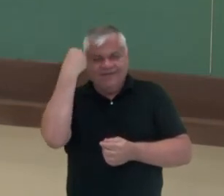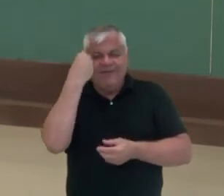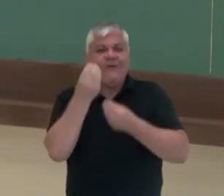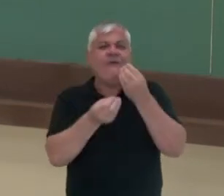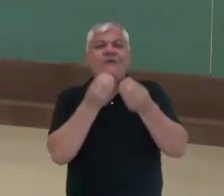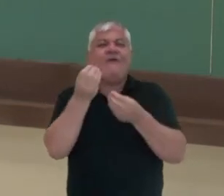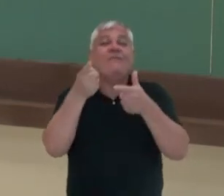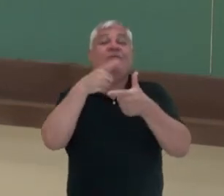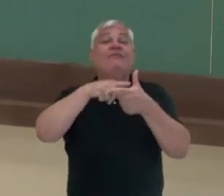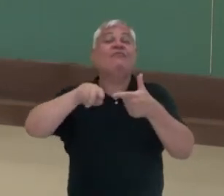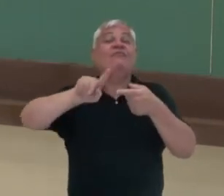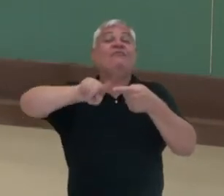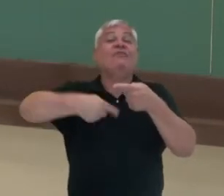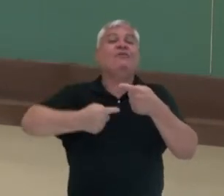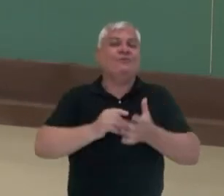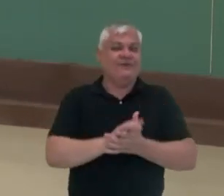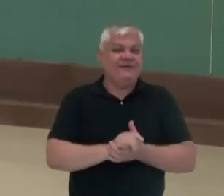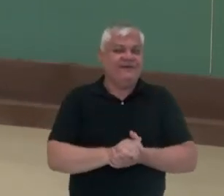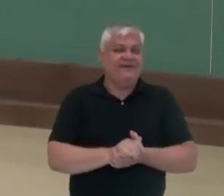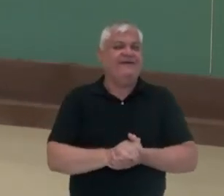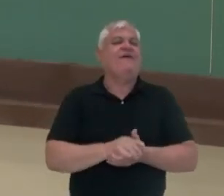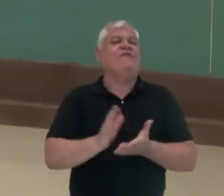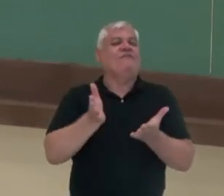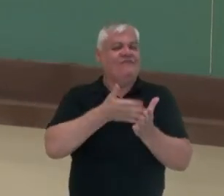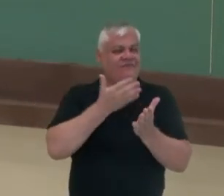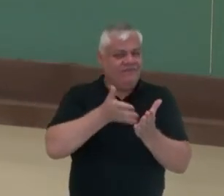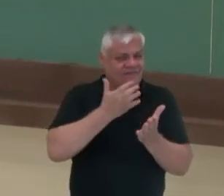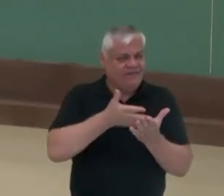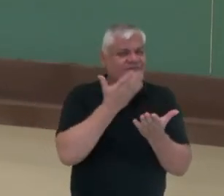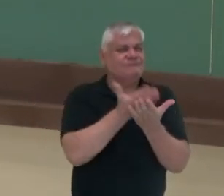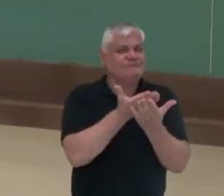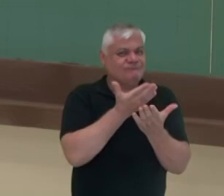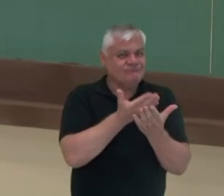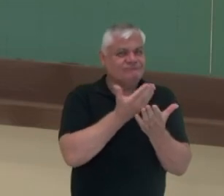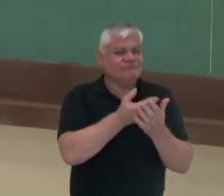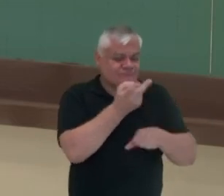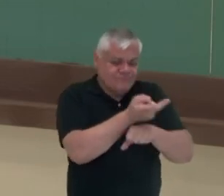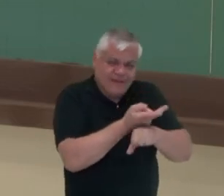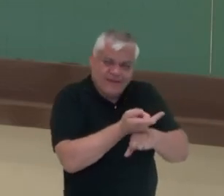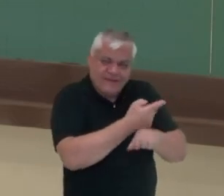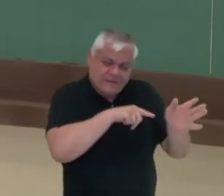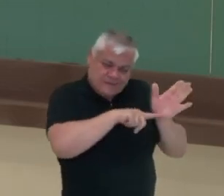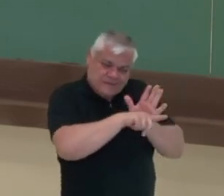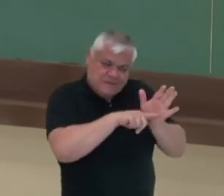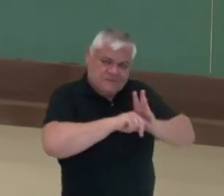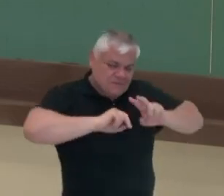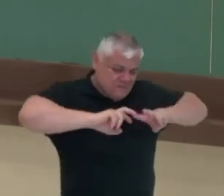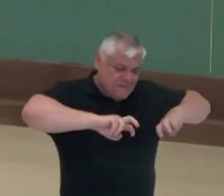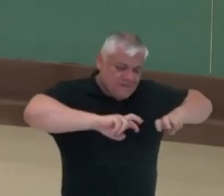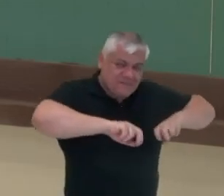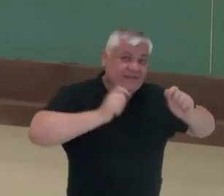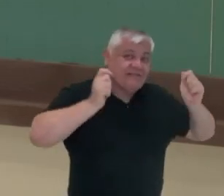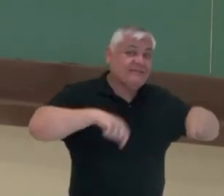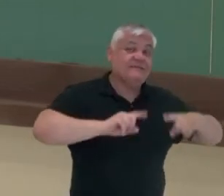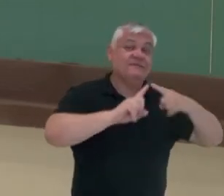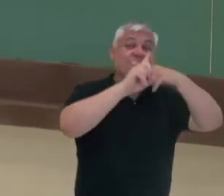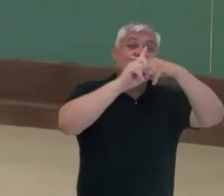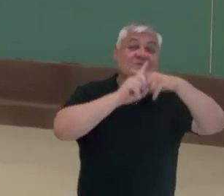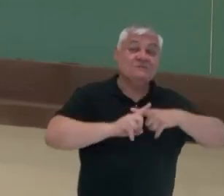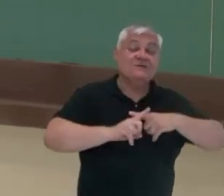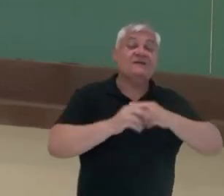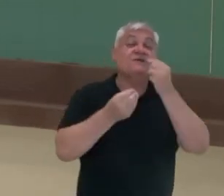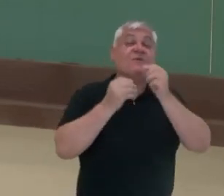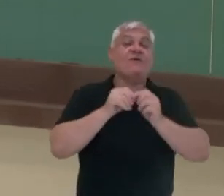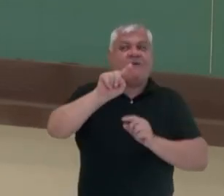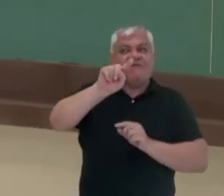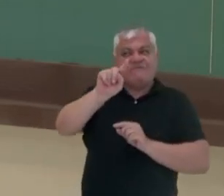divisão com vírgula, dá uma olhadinha lá no caderno, procura. Lembra sempre, multiplicação, eu faço a conta,